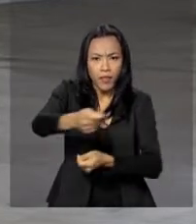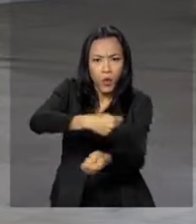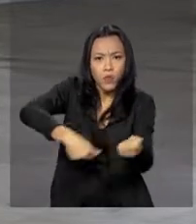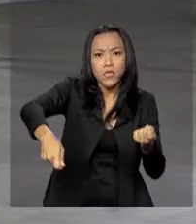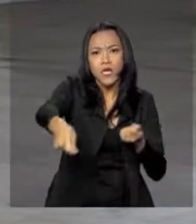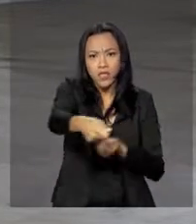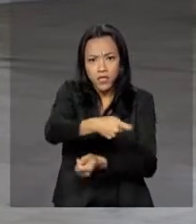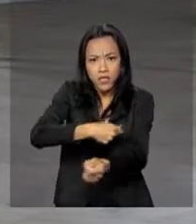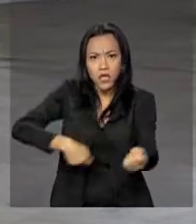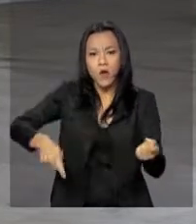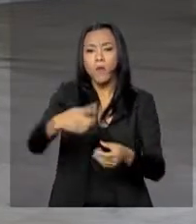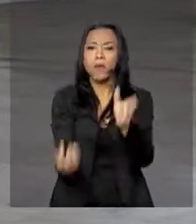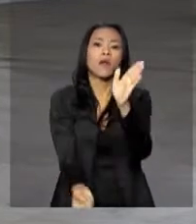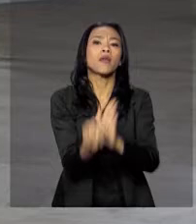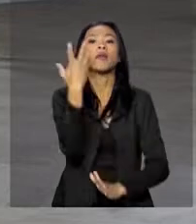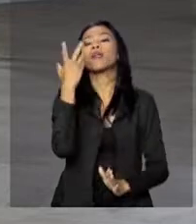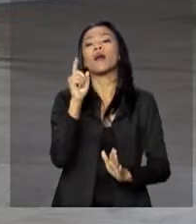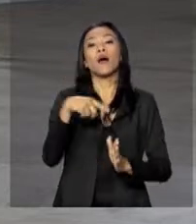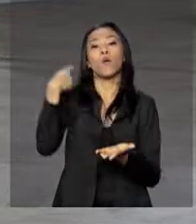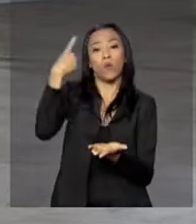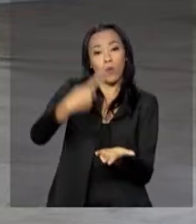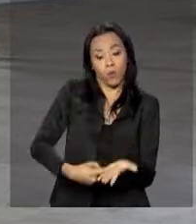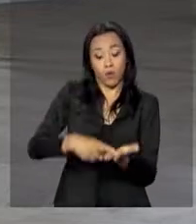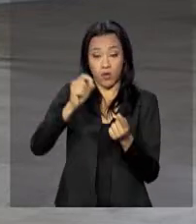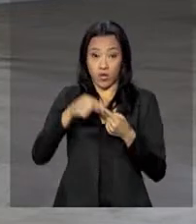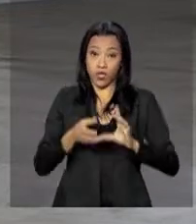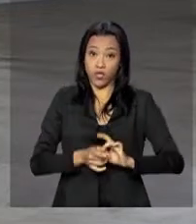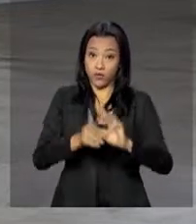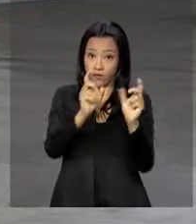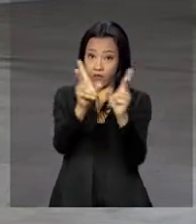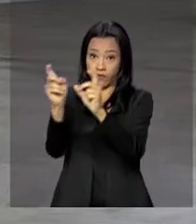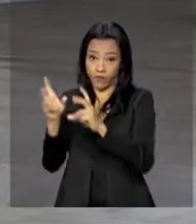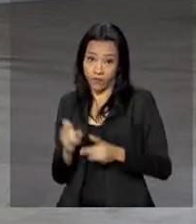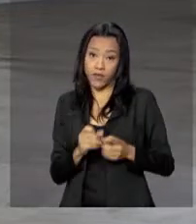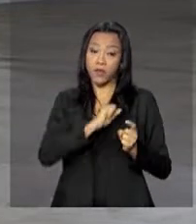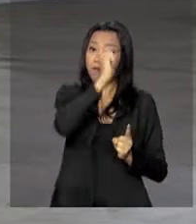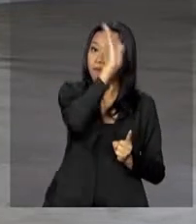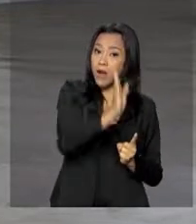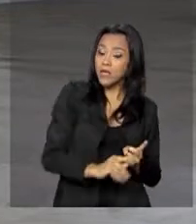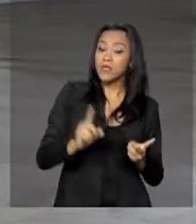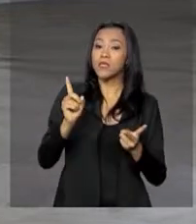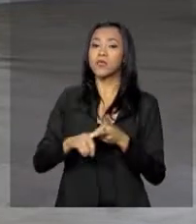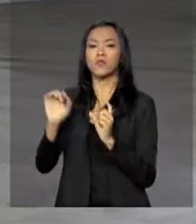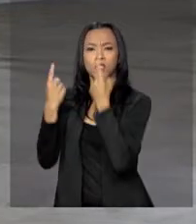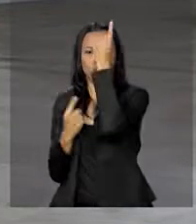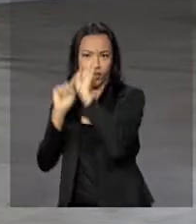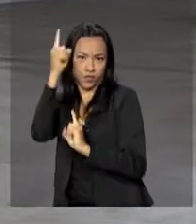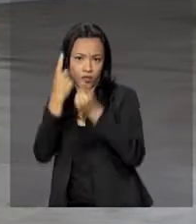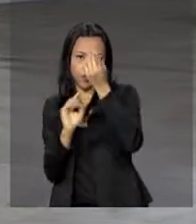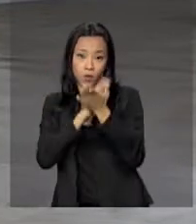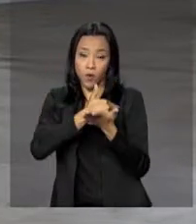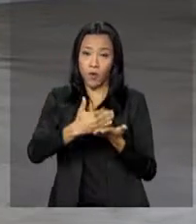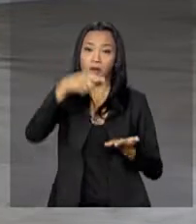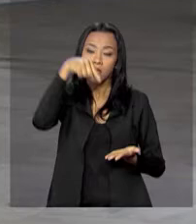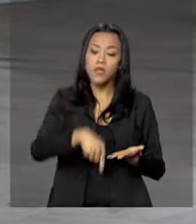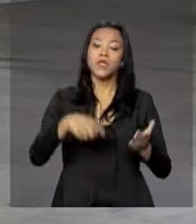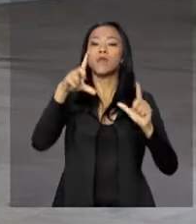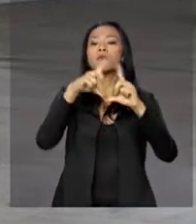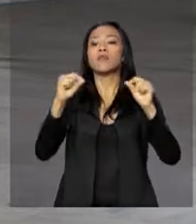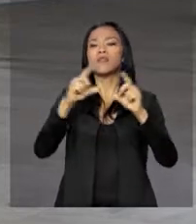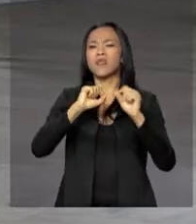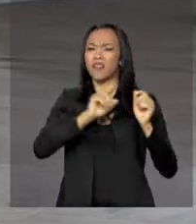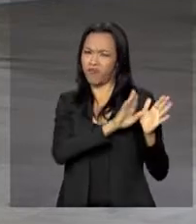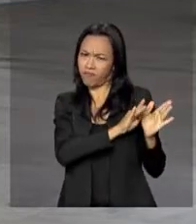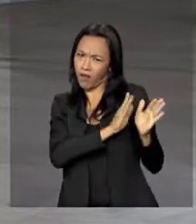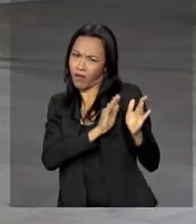de um acordo de livre comércio entre brasil e chile deve começar hoje aqui em brasília e se estender até a próxima